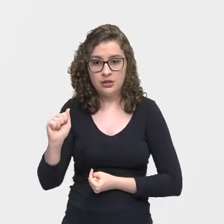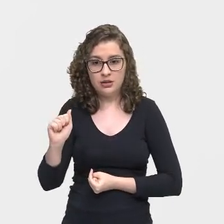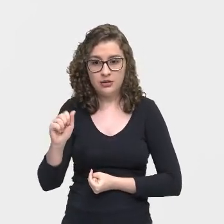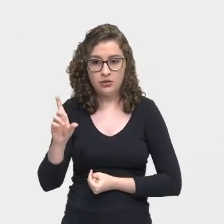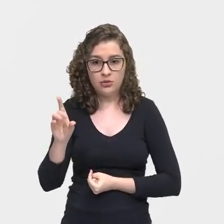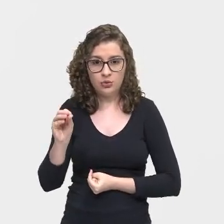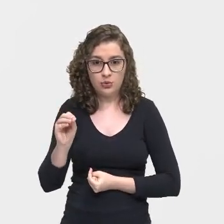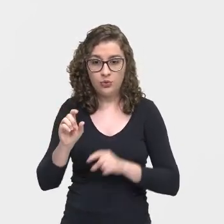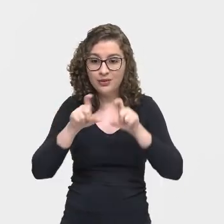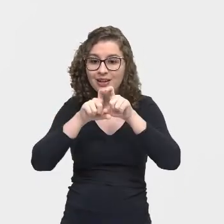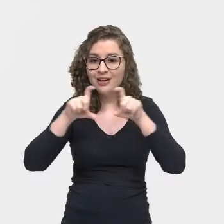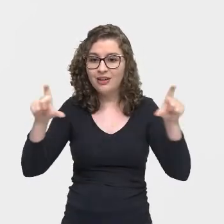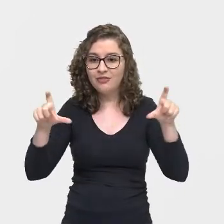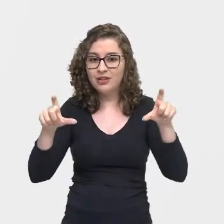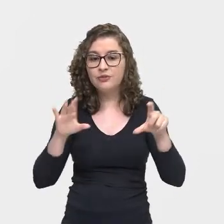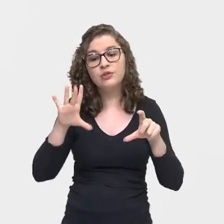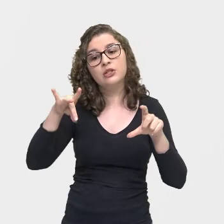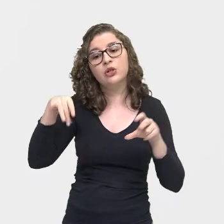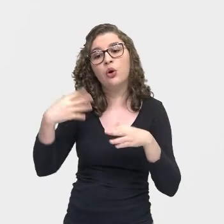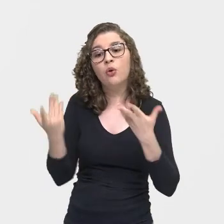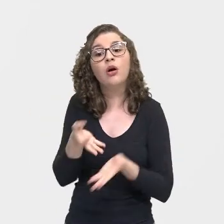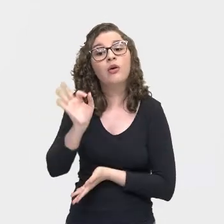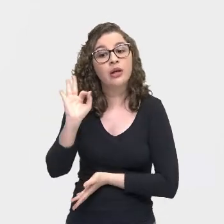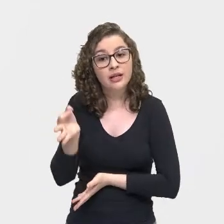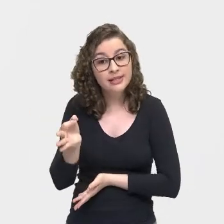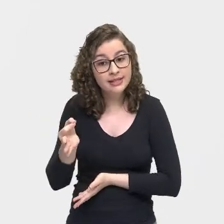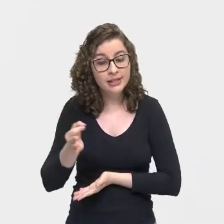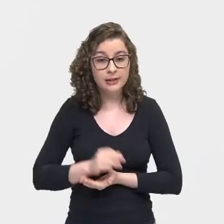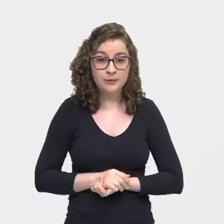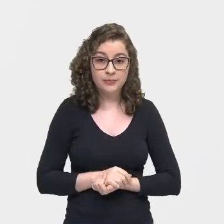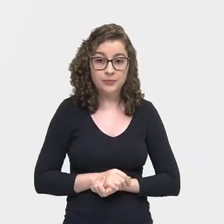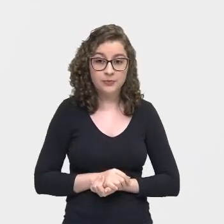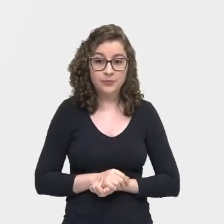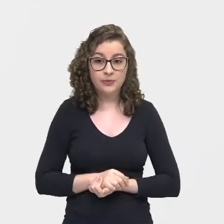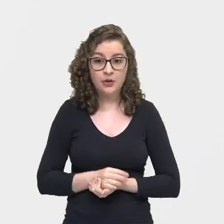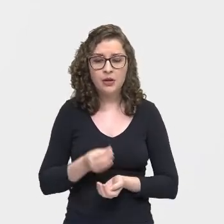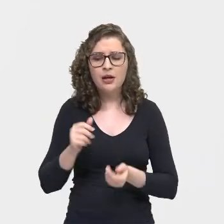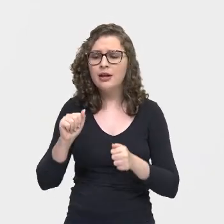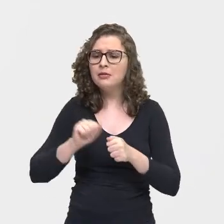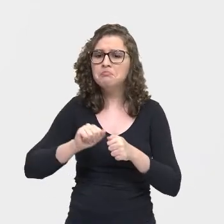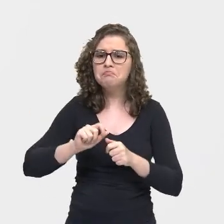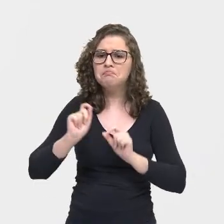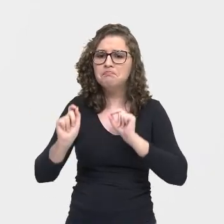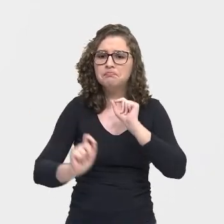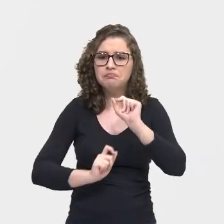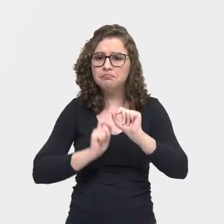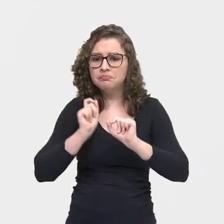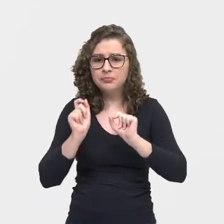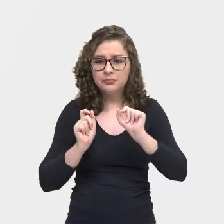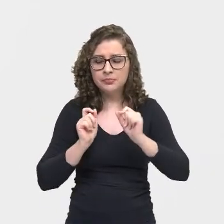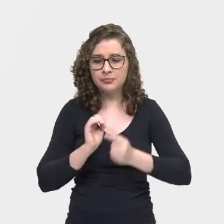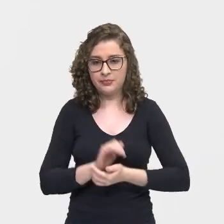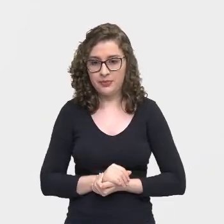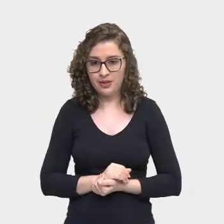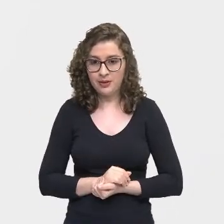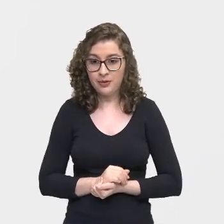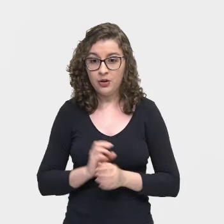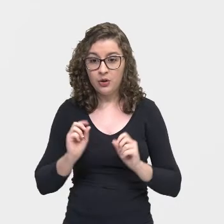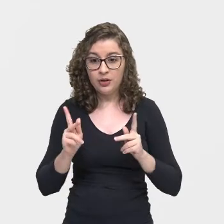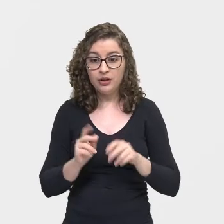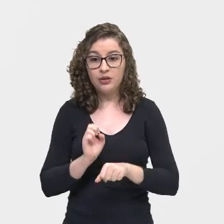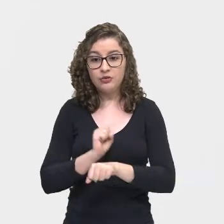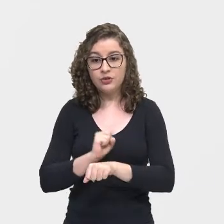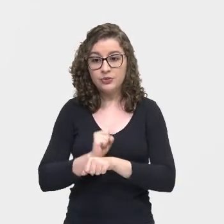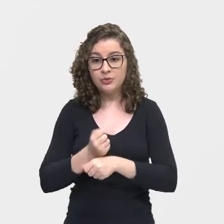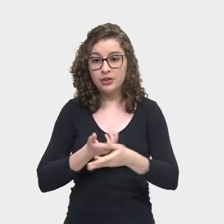bom? Então, vocês vão marcar aí qual é essa função. O que o catalisador está fazendo ali naquela reação, ok? Vocês vão ter